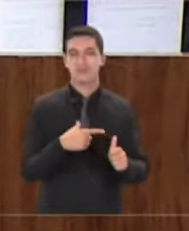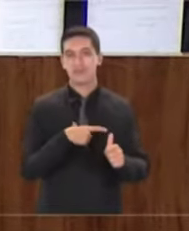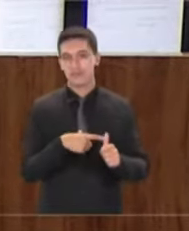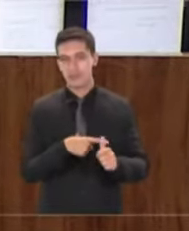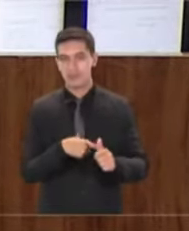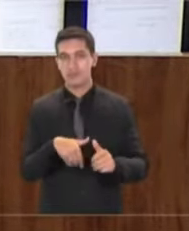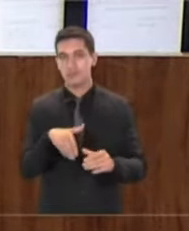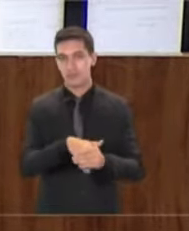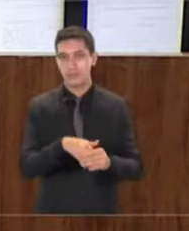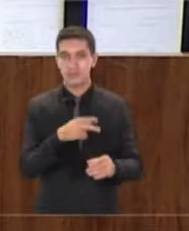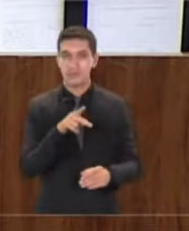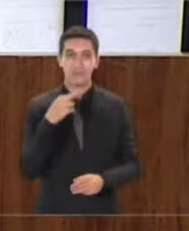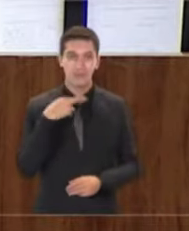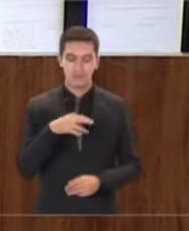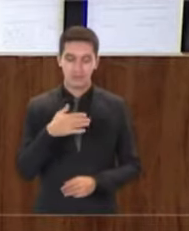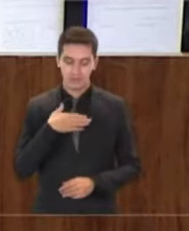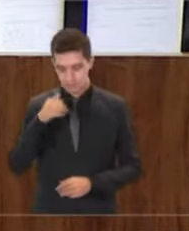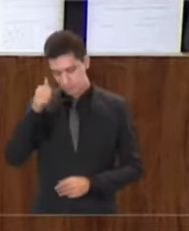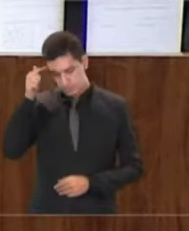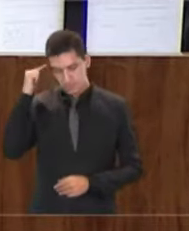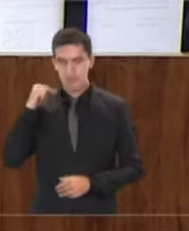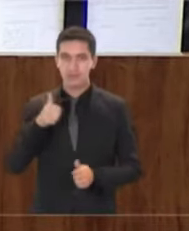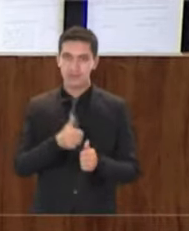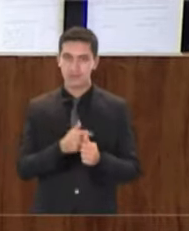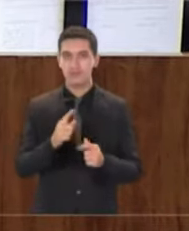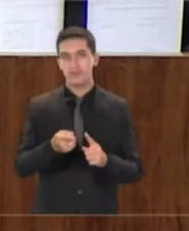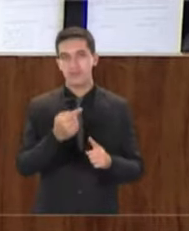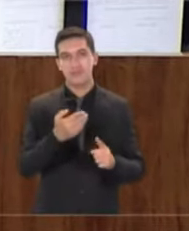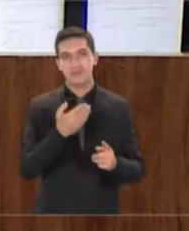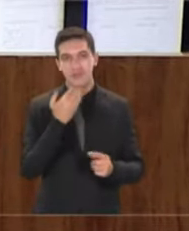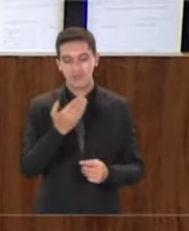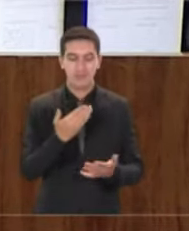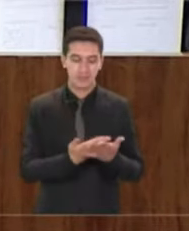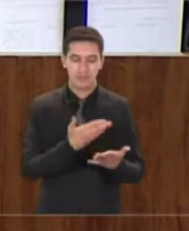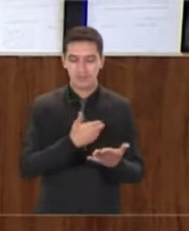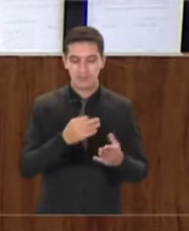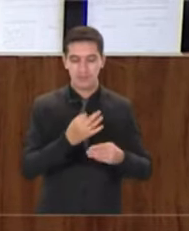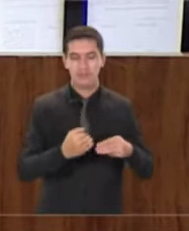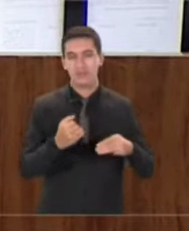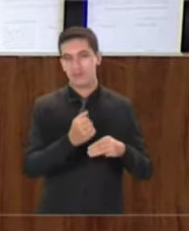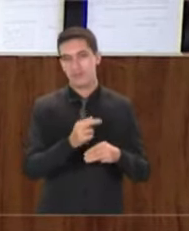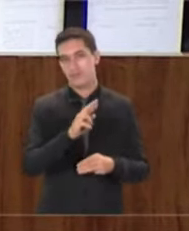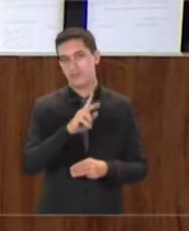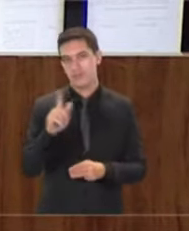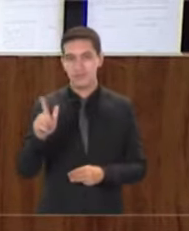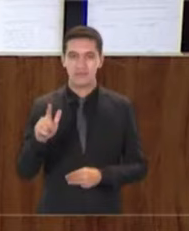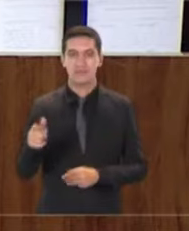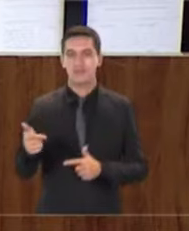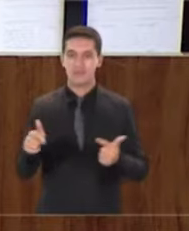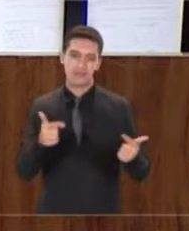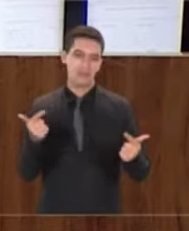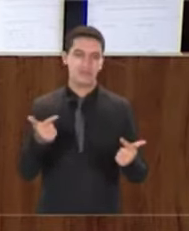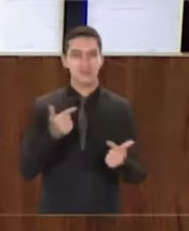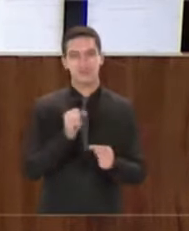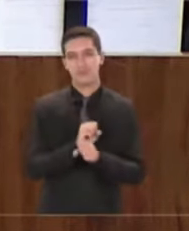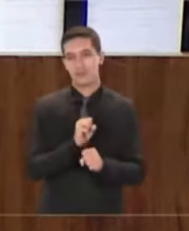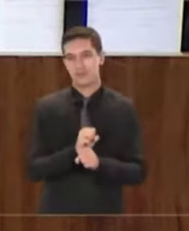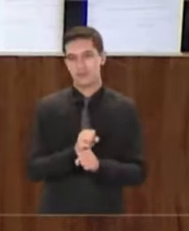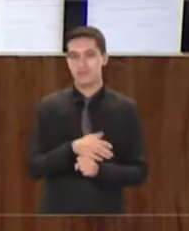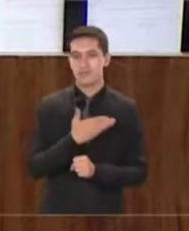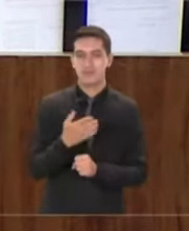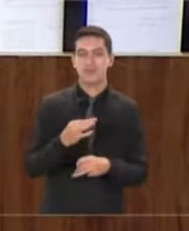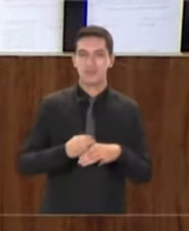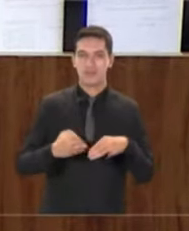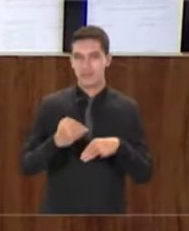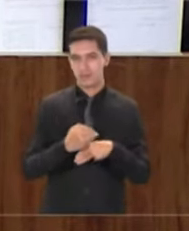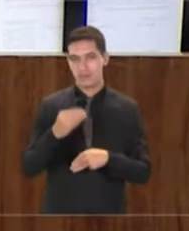acompanhado por mim. Em seguida, pediu vista o ministro Raul Araújo, aguardando os demais. Nessa assentada, a ministra